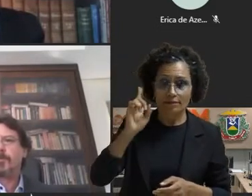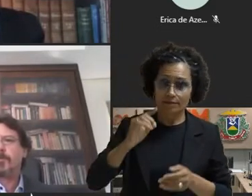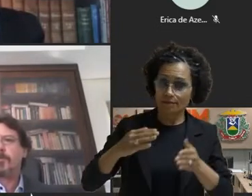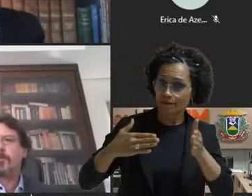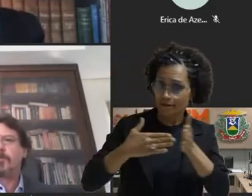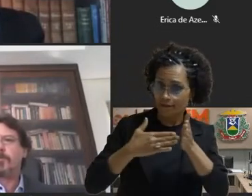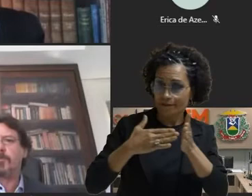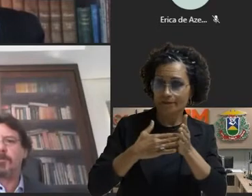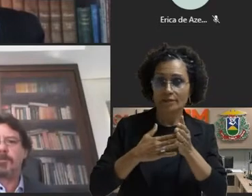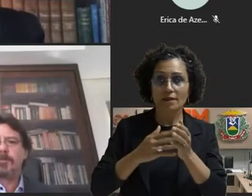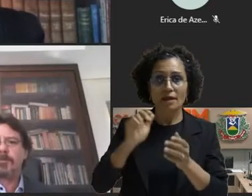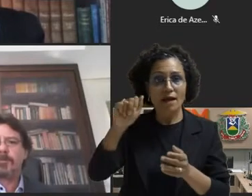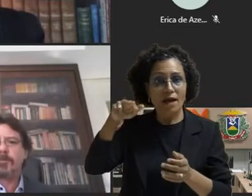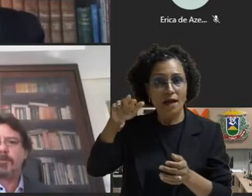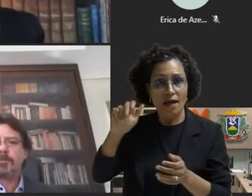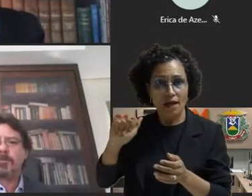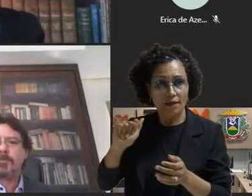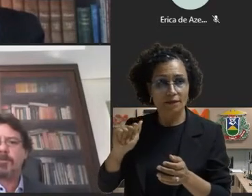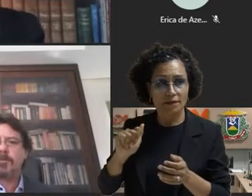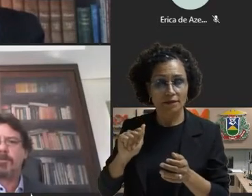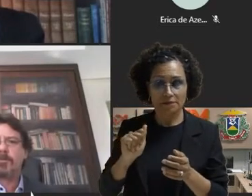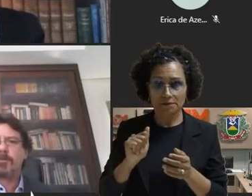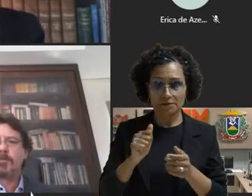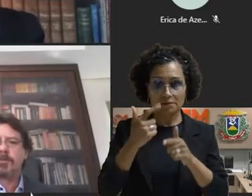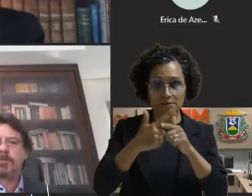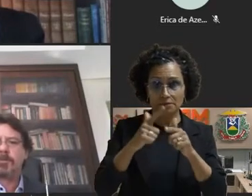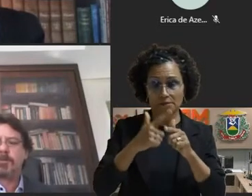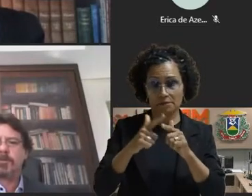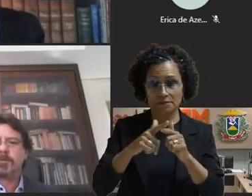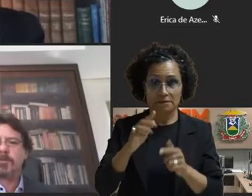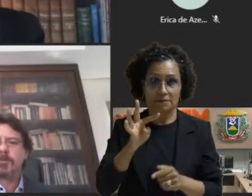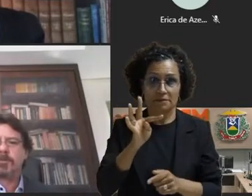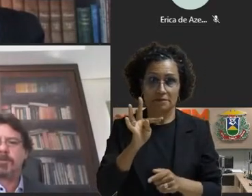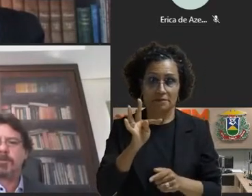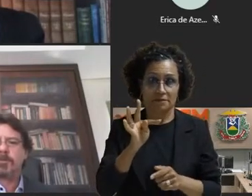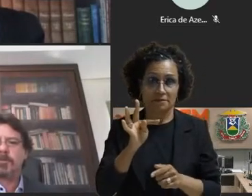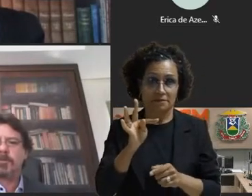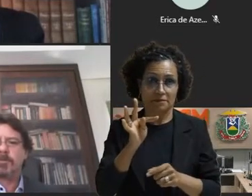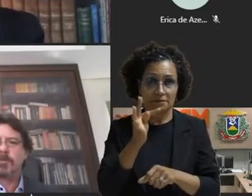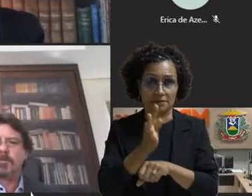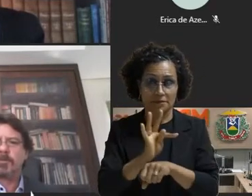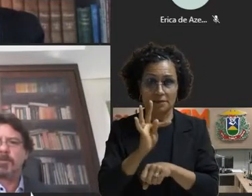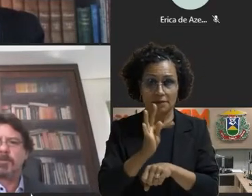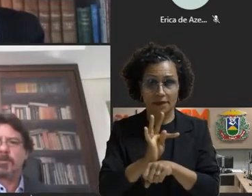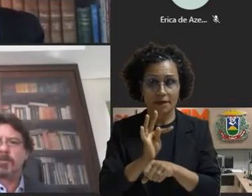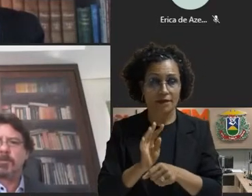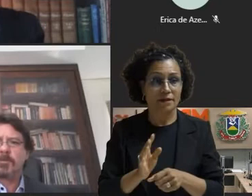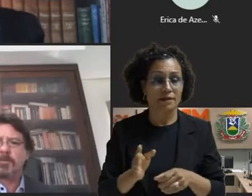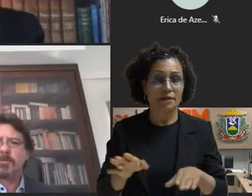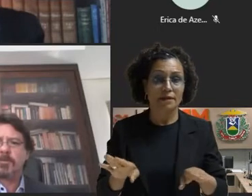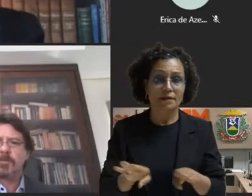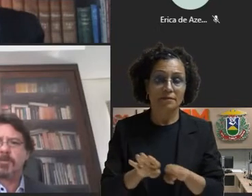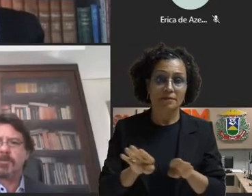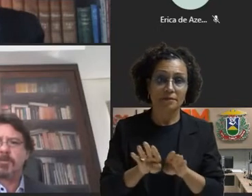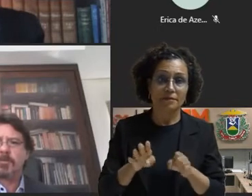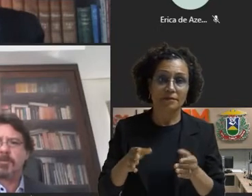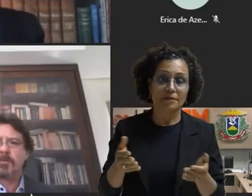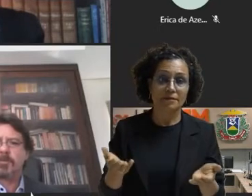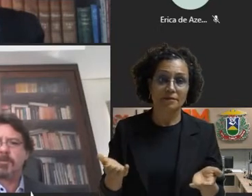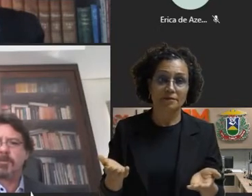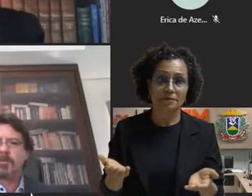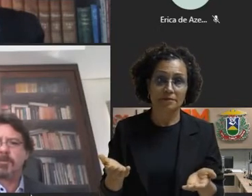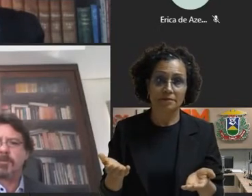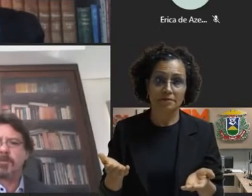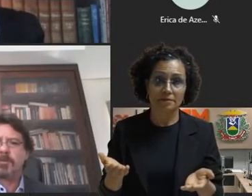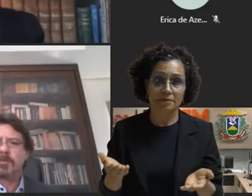doutora Ana Cristina, por situação técnica. Então, eu tenho duas questões aqui, que